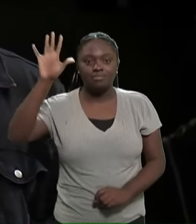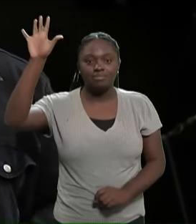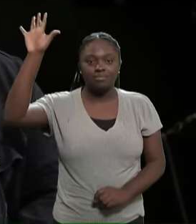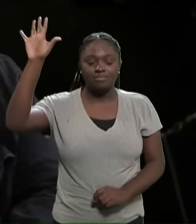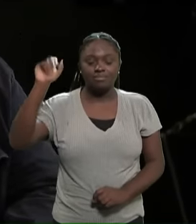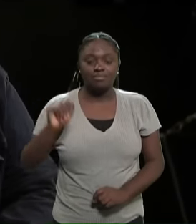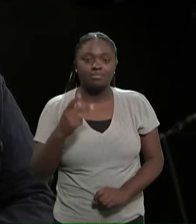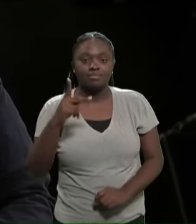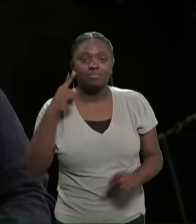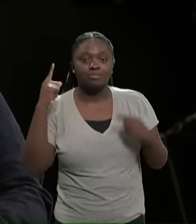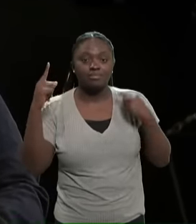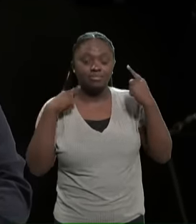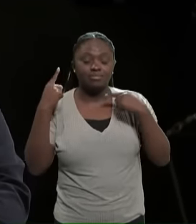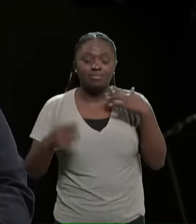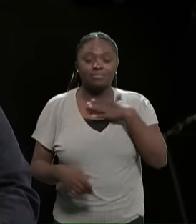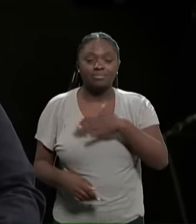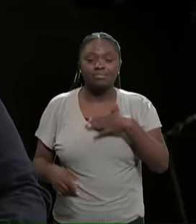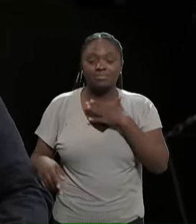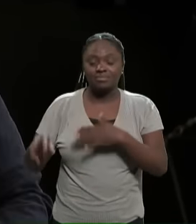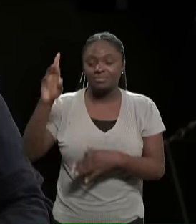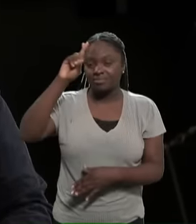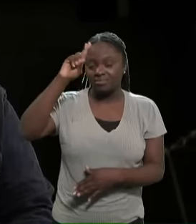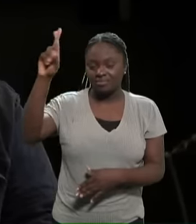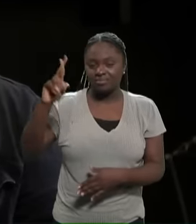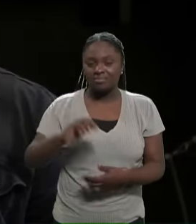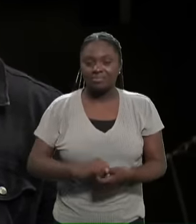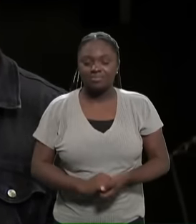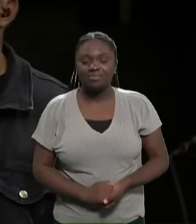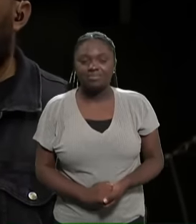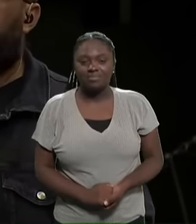Tua loucura tem agradado ao Senhor.